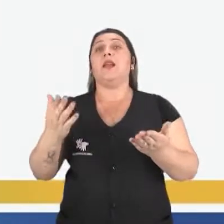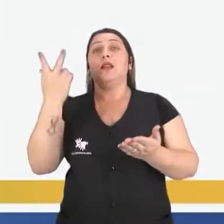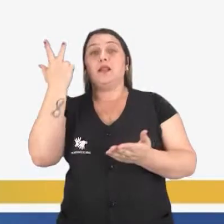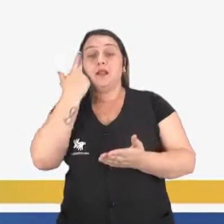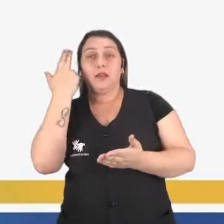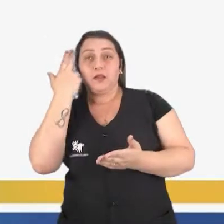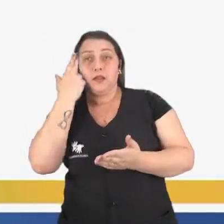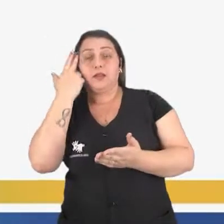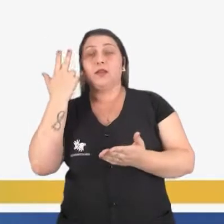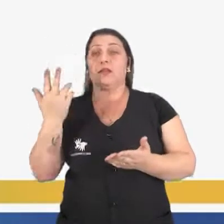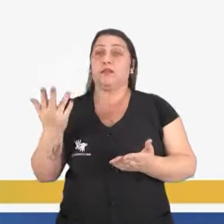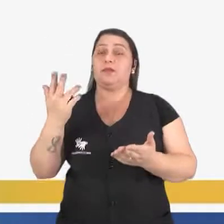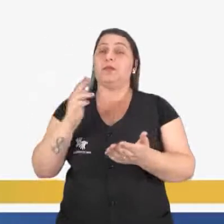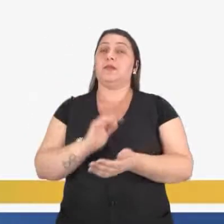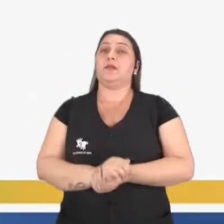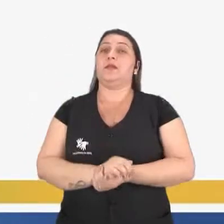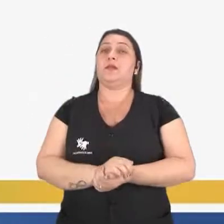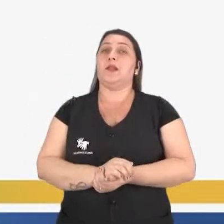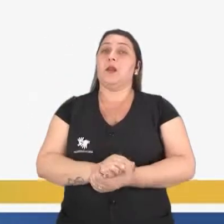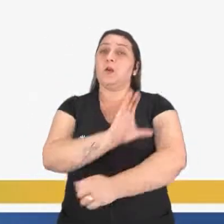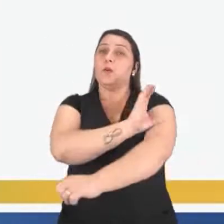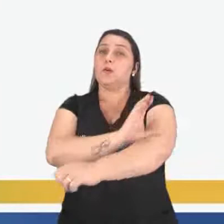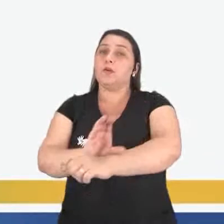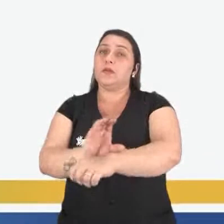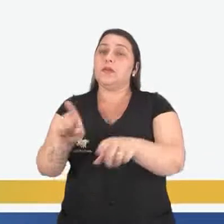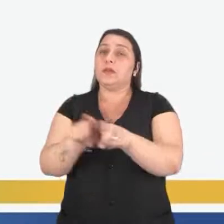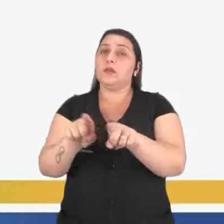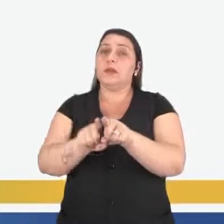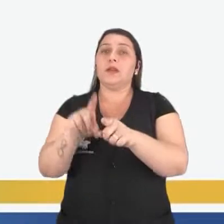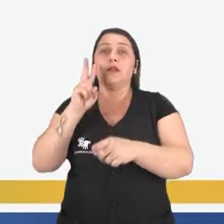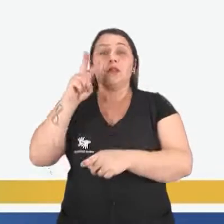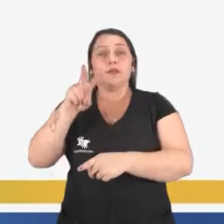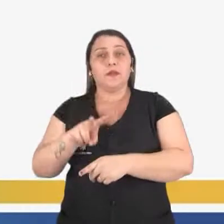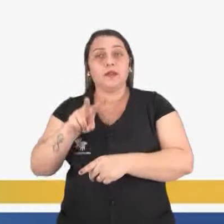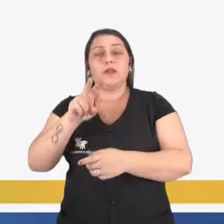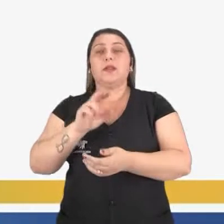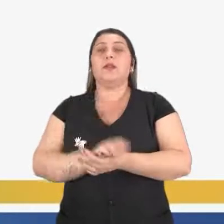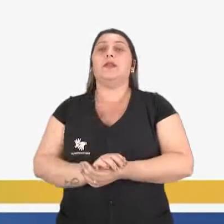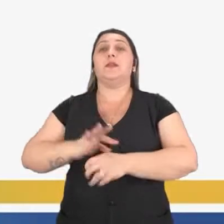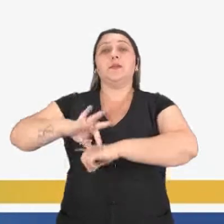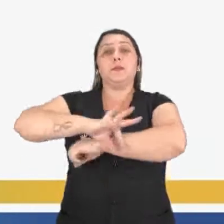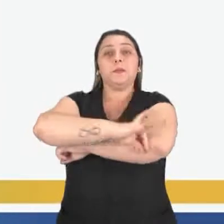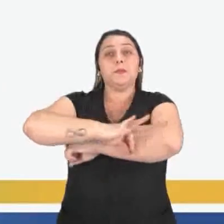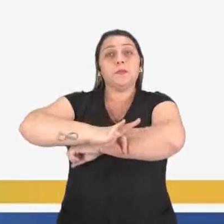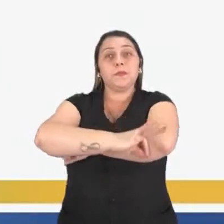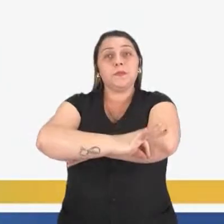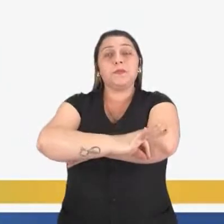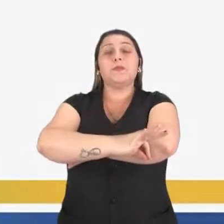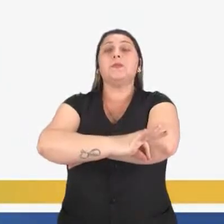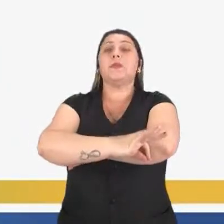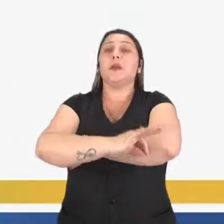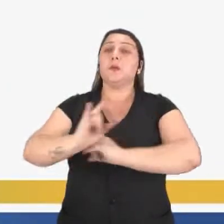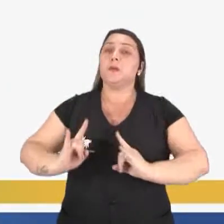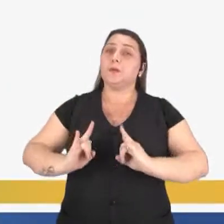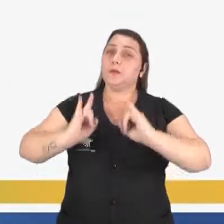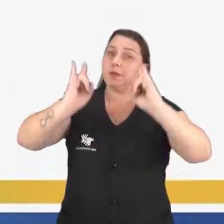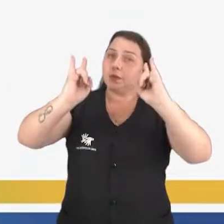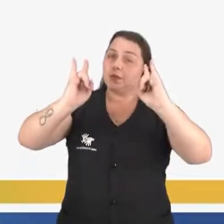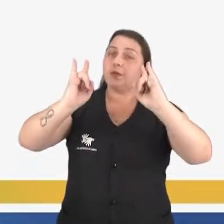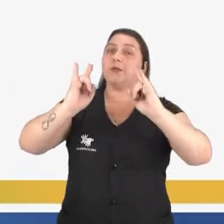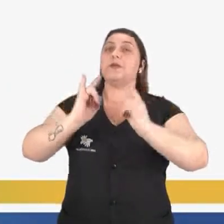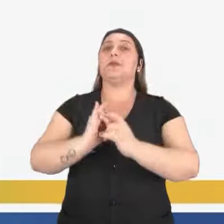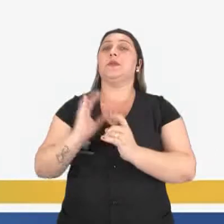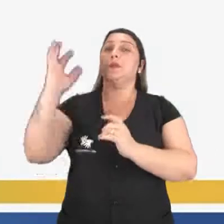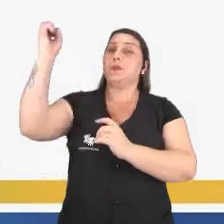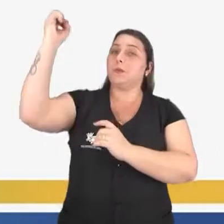natural quanto cultural. Então, veja a arquitetura, né? Muitos prédios,